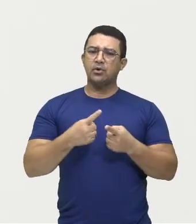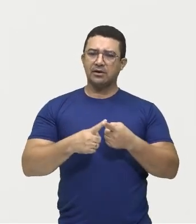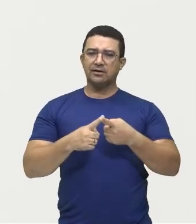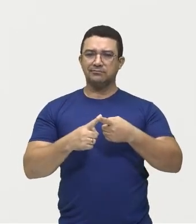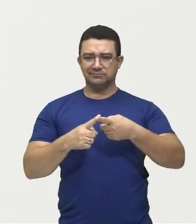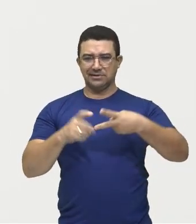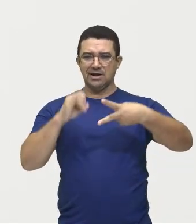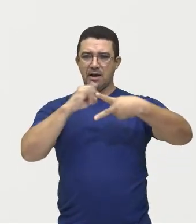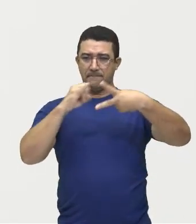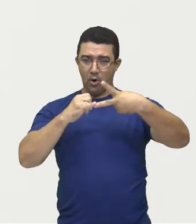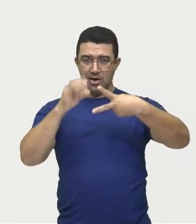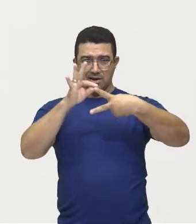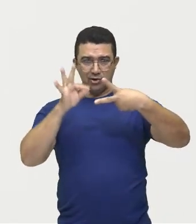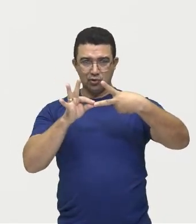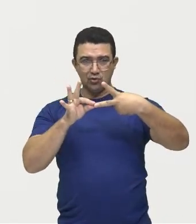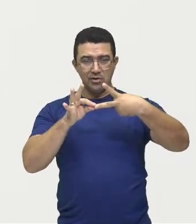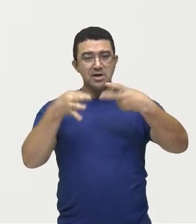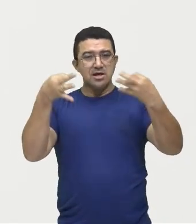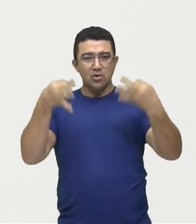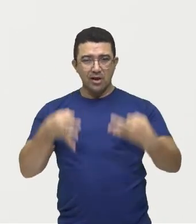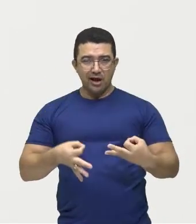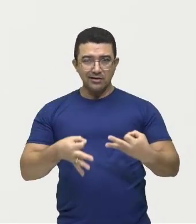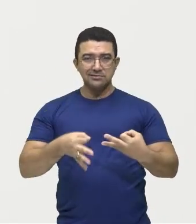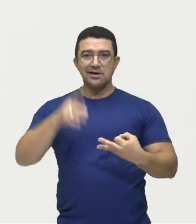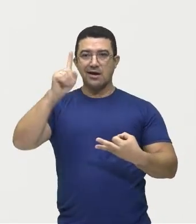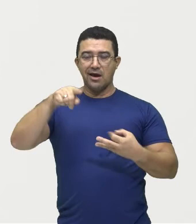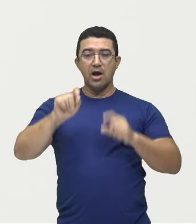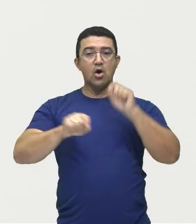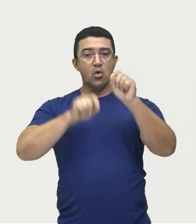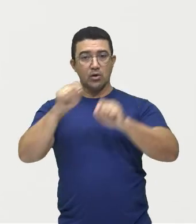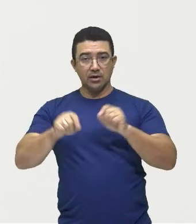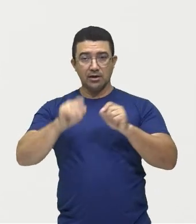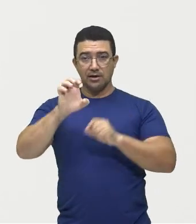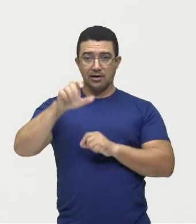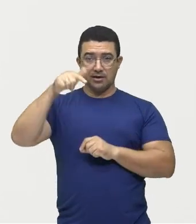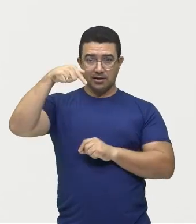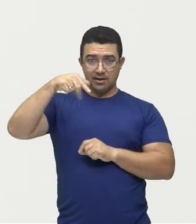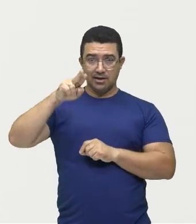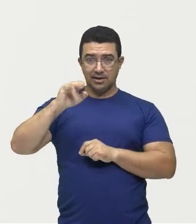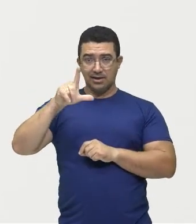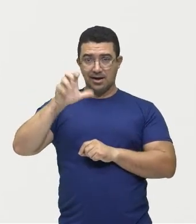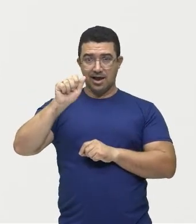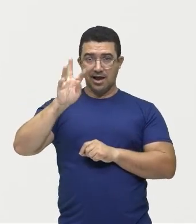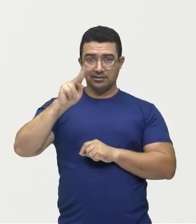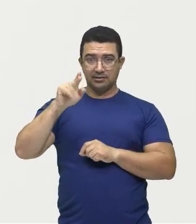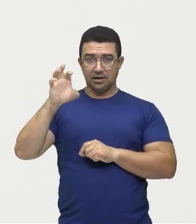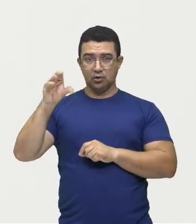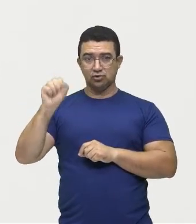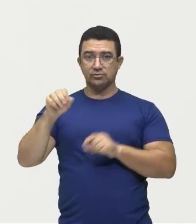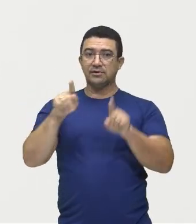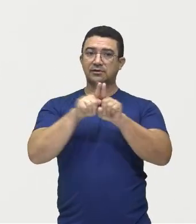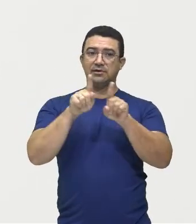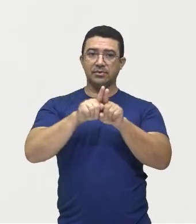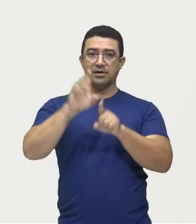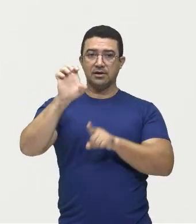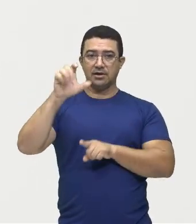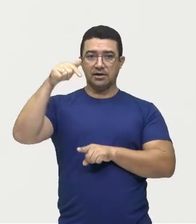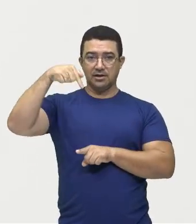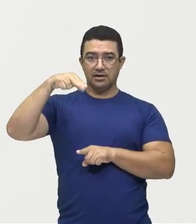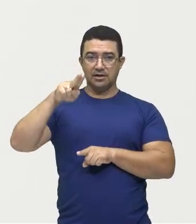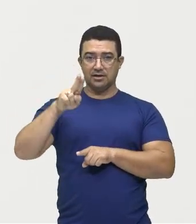Os polígonos regulares são os equiláteros e equiângulos, ou seja, o que